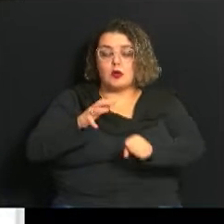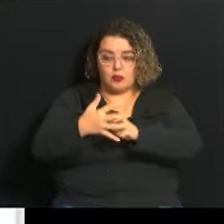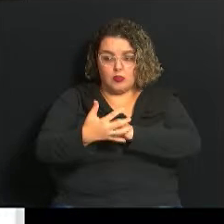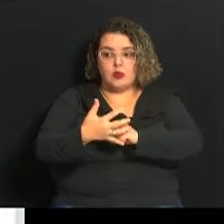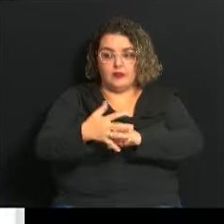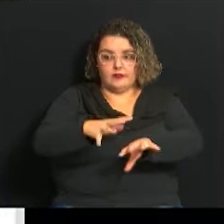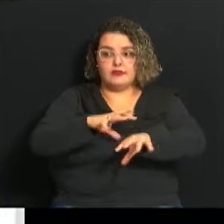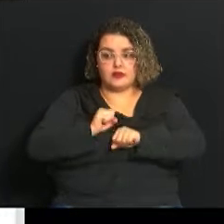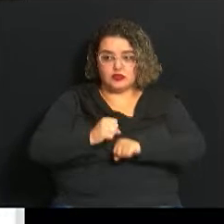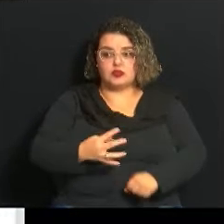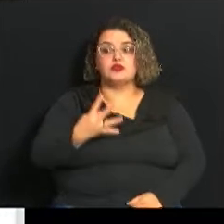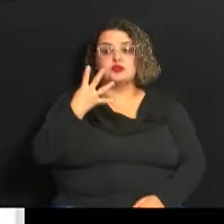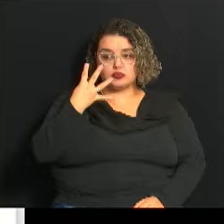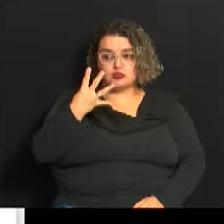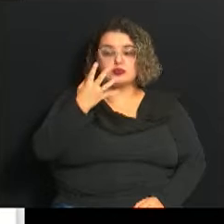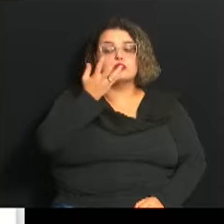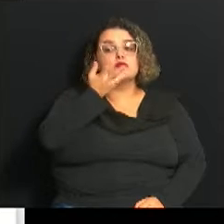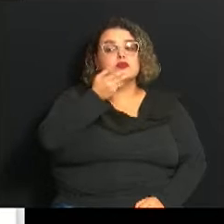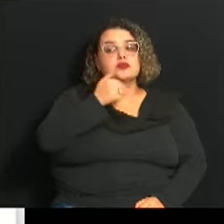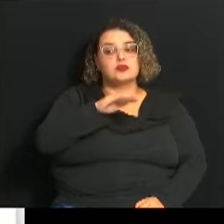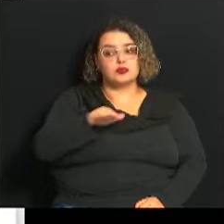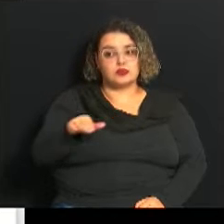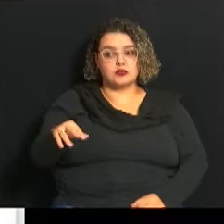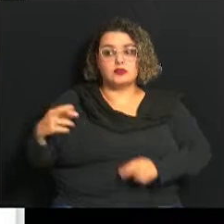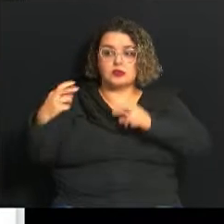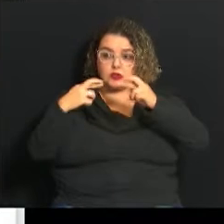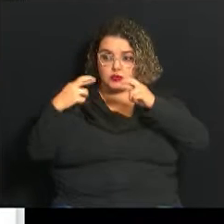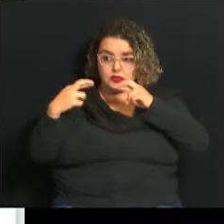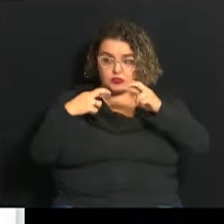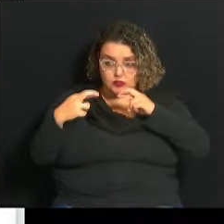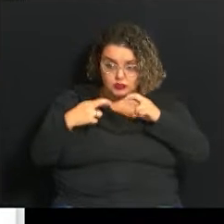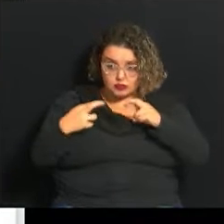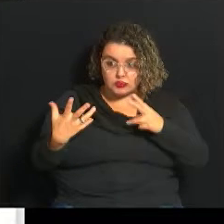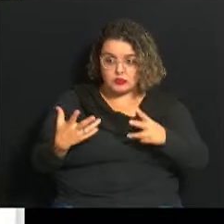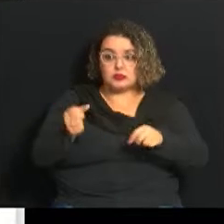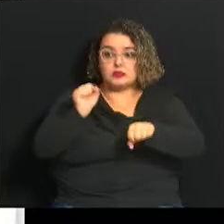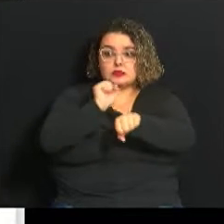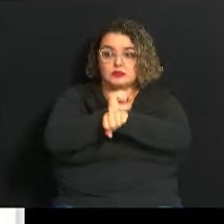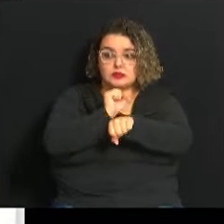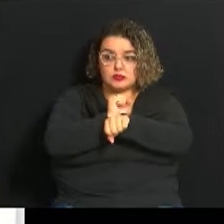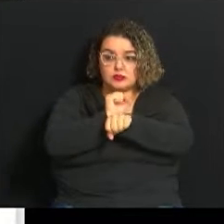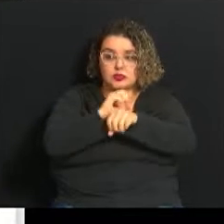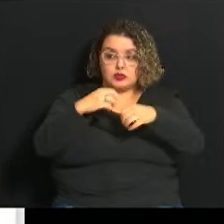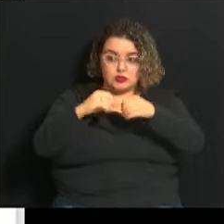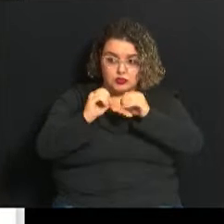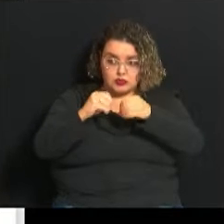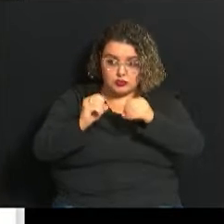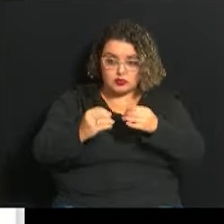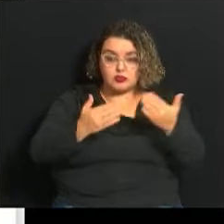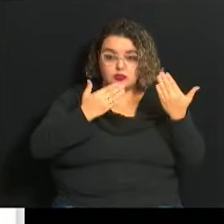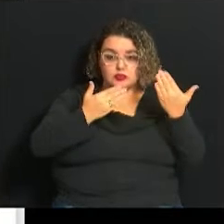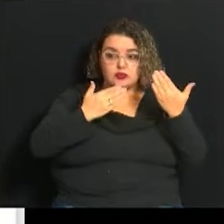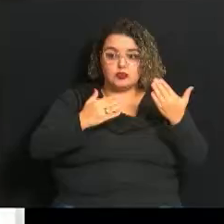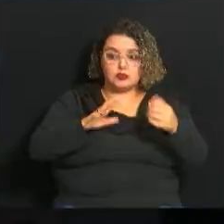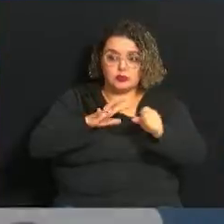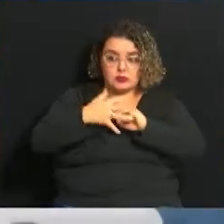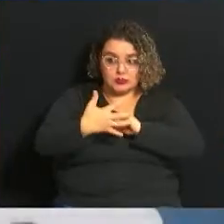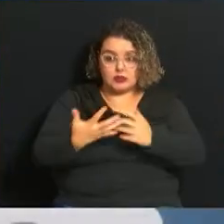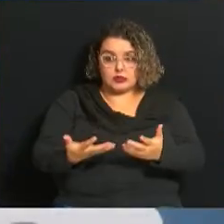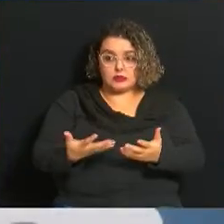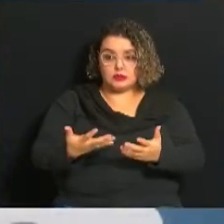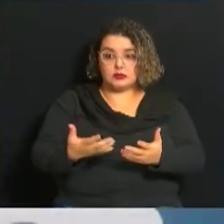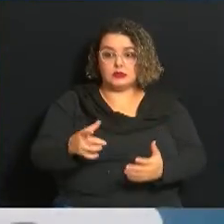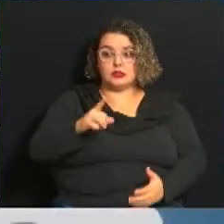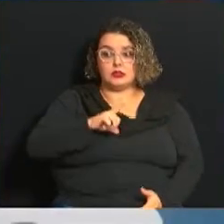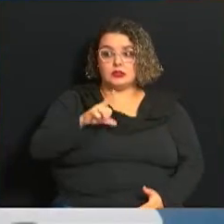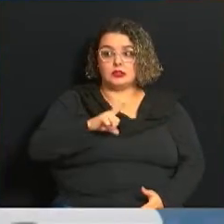4 crianças que estão investigando, ou seja, está aguardando o resultado de laboratório com suspeita de Covid-19, e